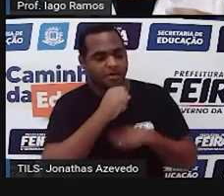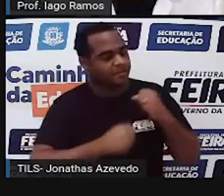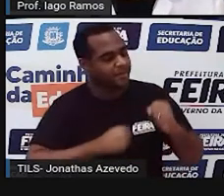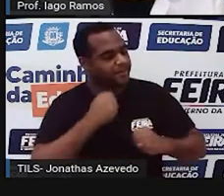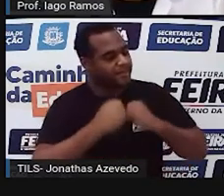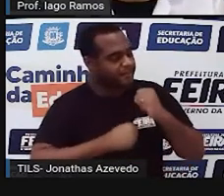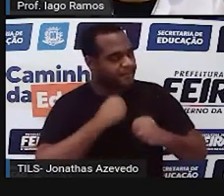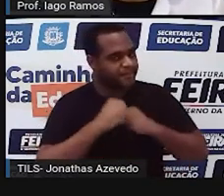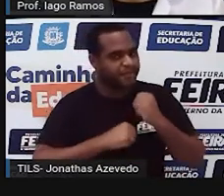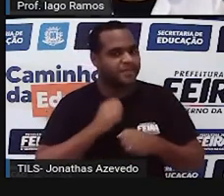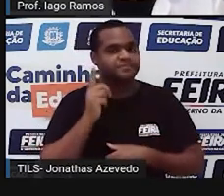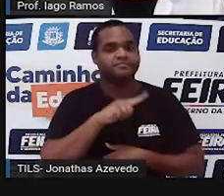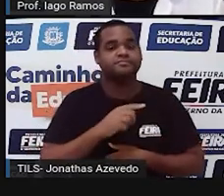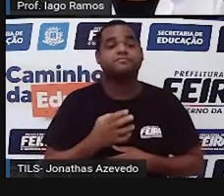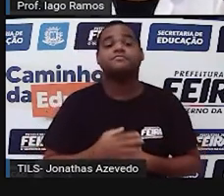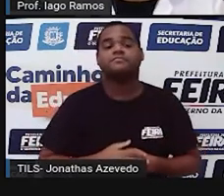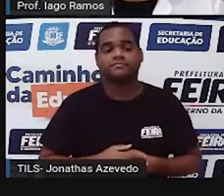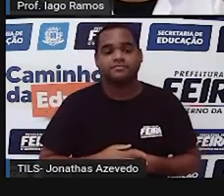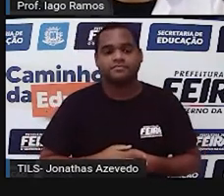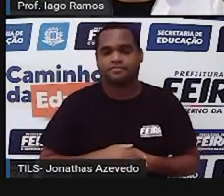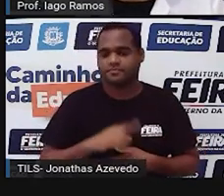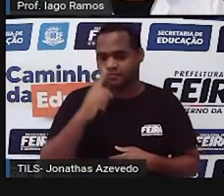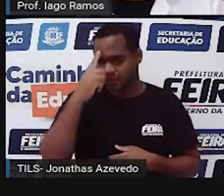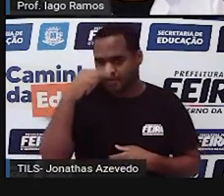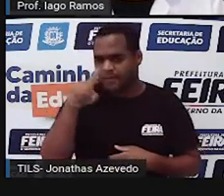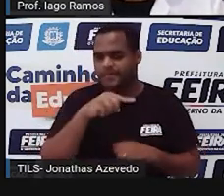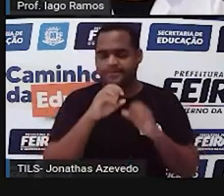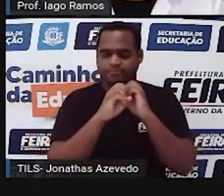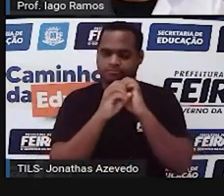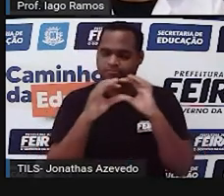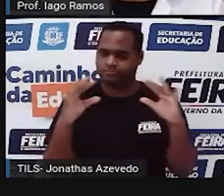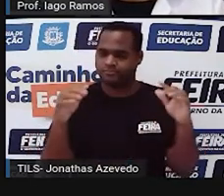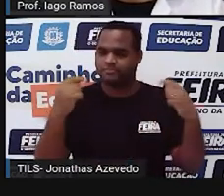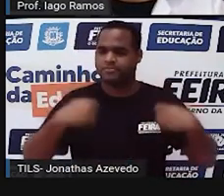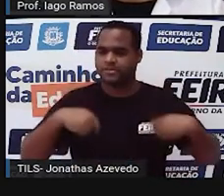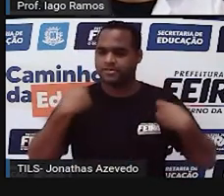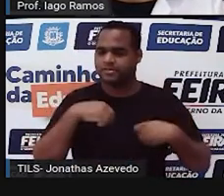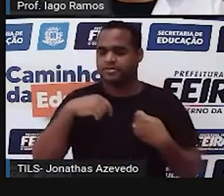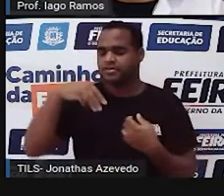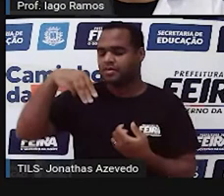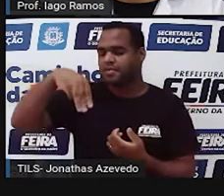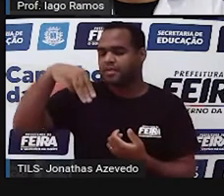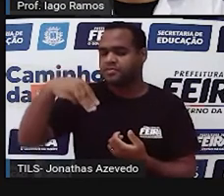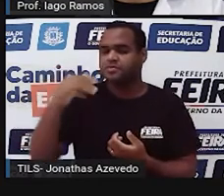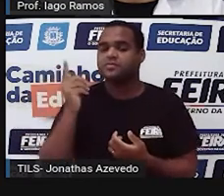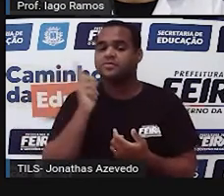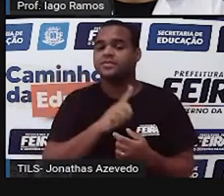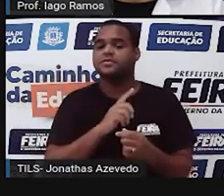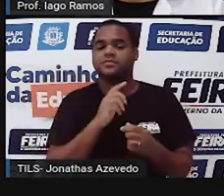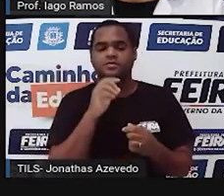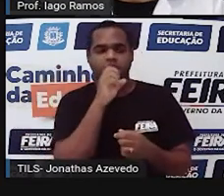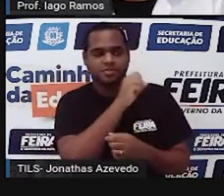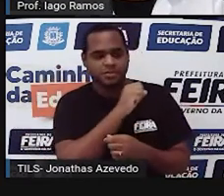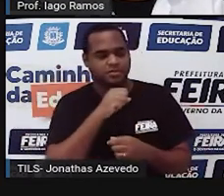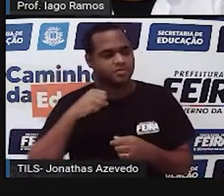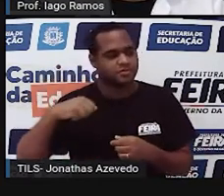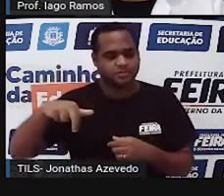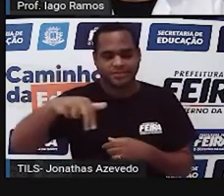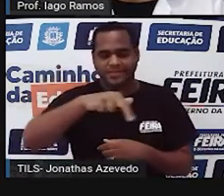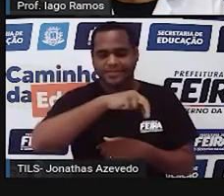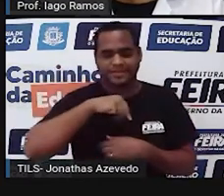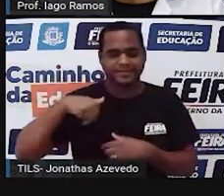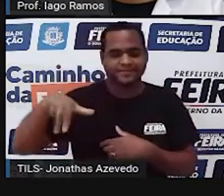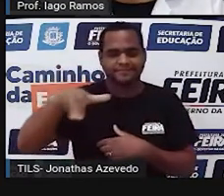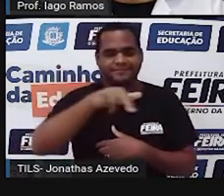Você precisa descobrir nós precisamos descobrir quantos metros você correu nesse campo de futebol